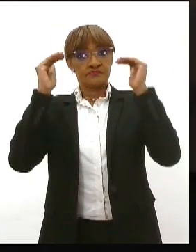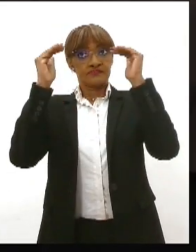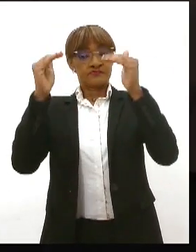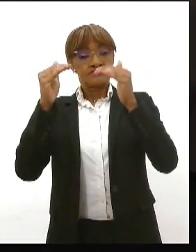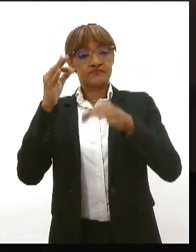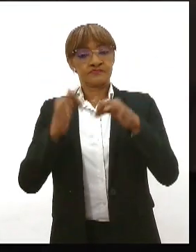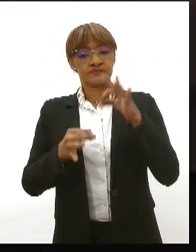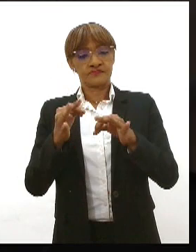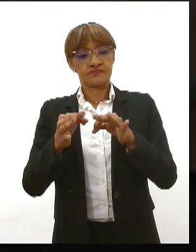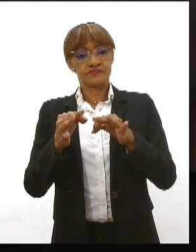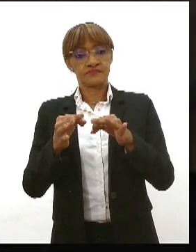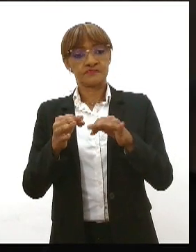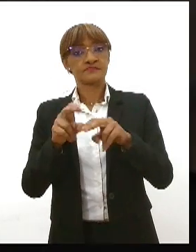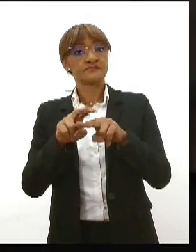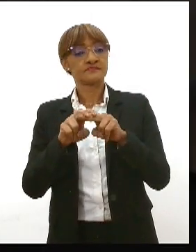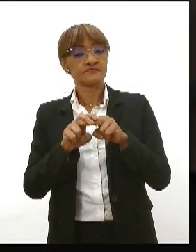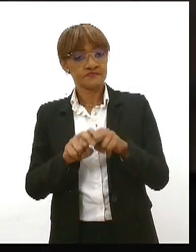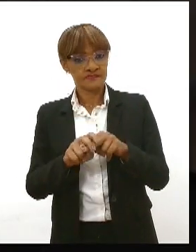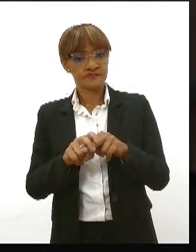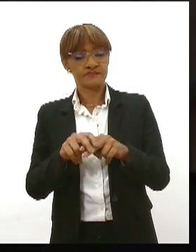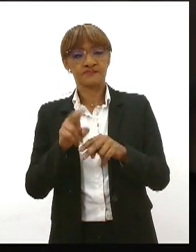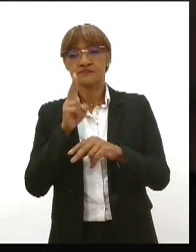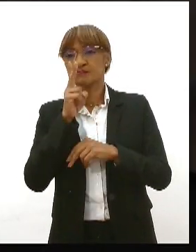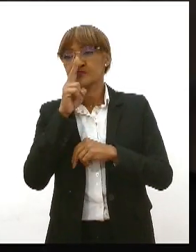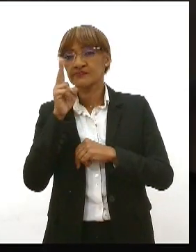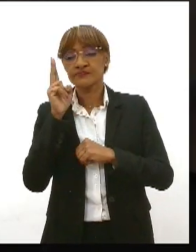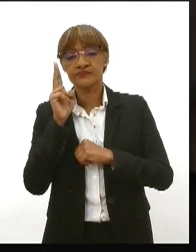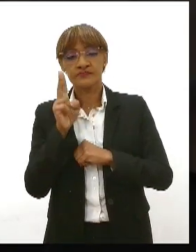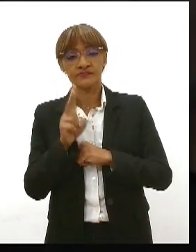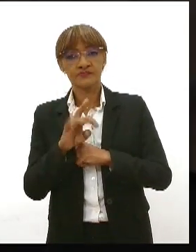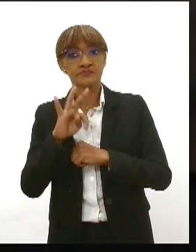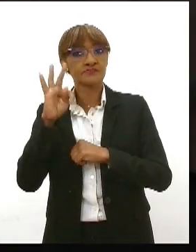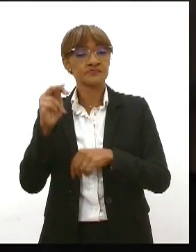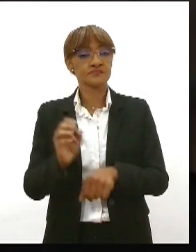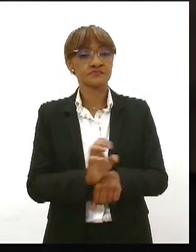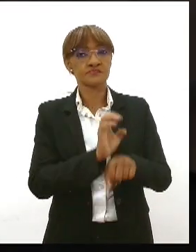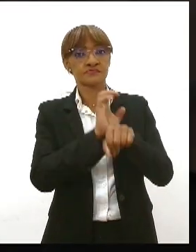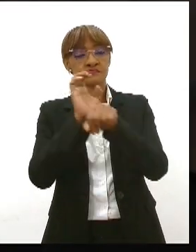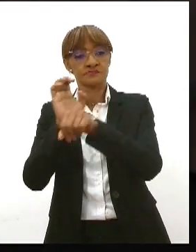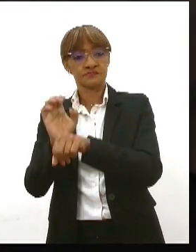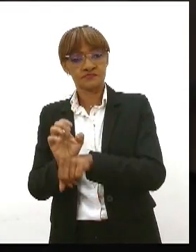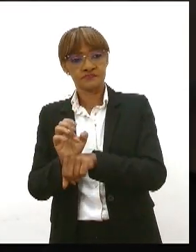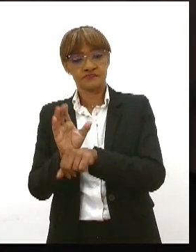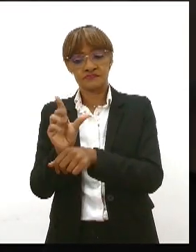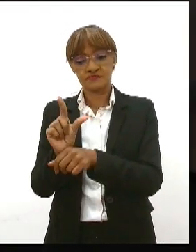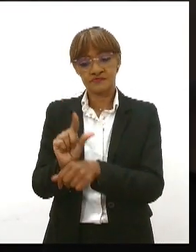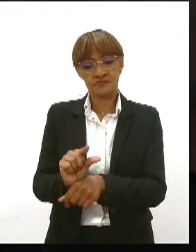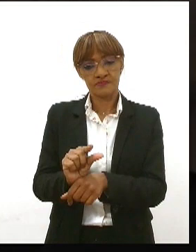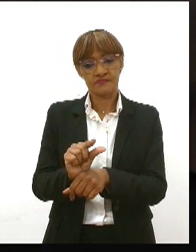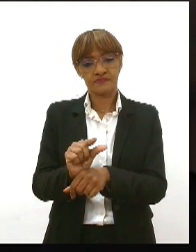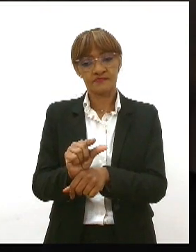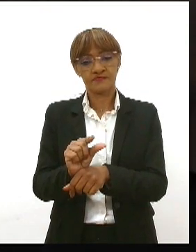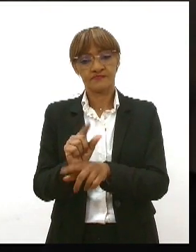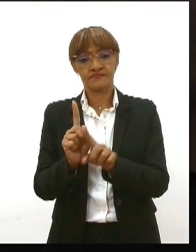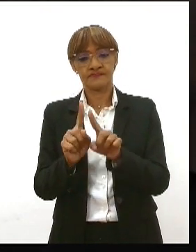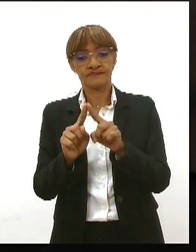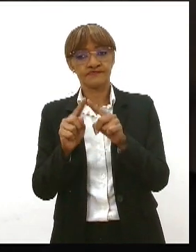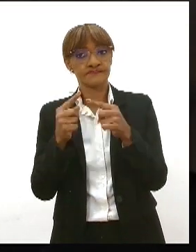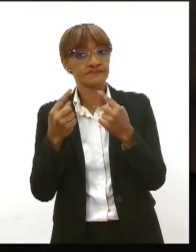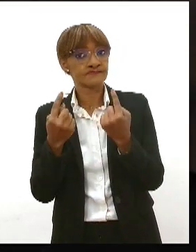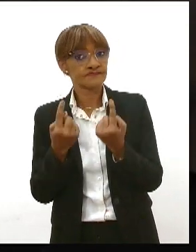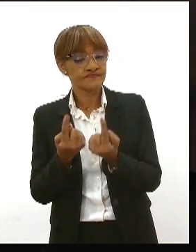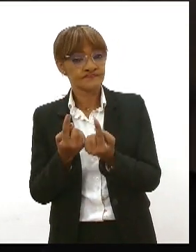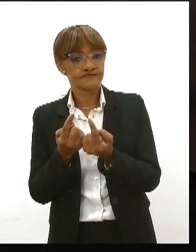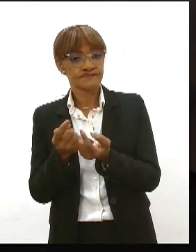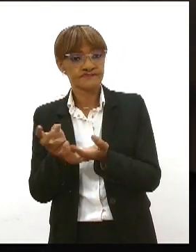repercutiu muito fortemente em todos os estados. A arrecadação caiu. Né? Dentro da redução da arrecadação, o que é que os